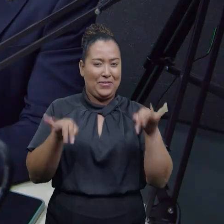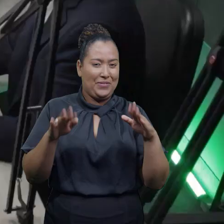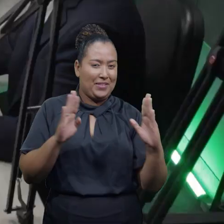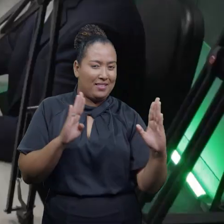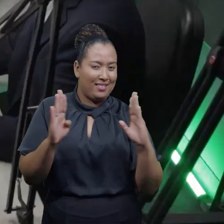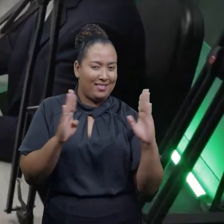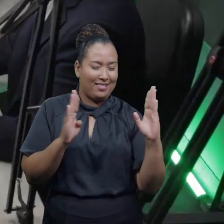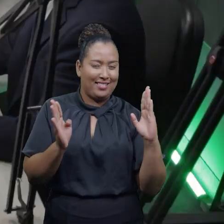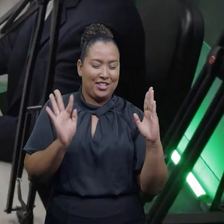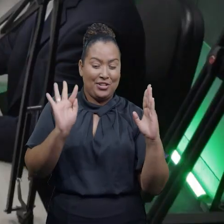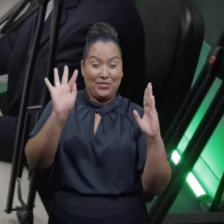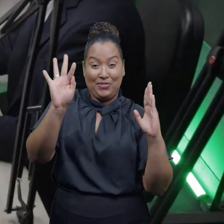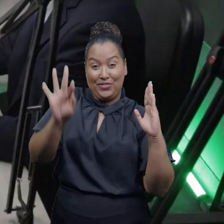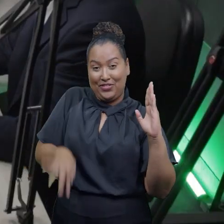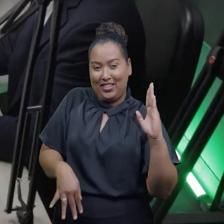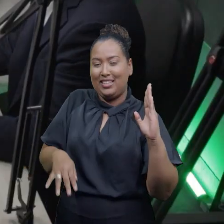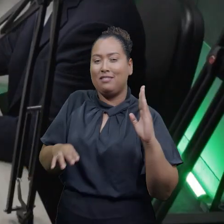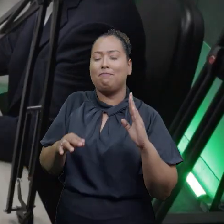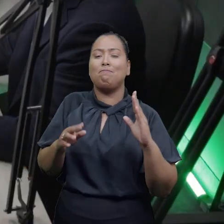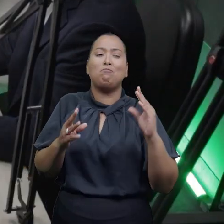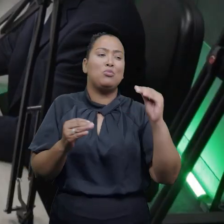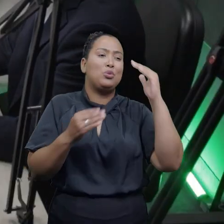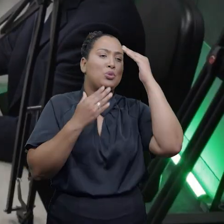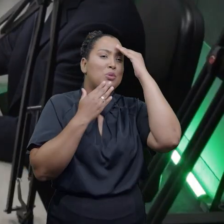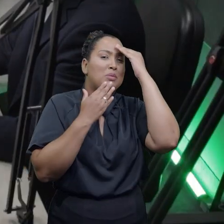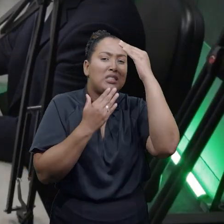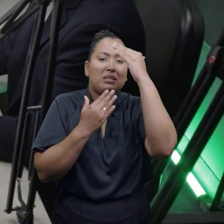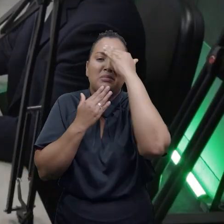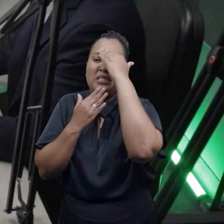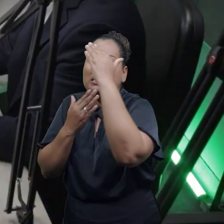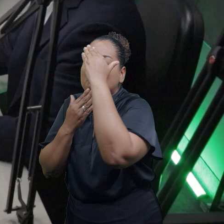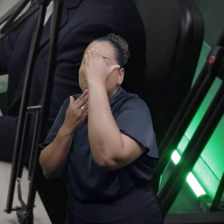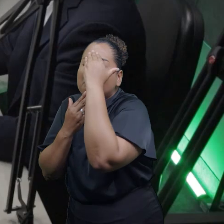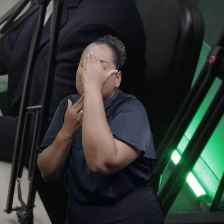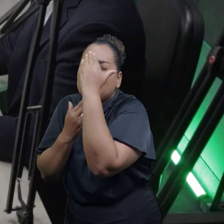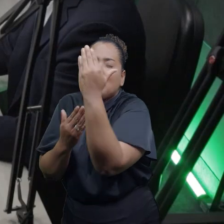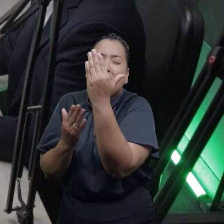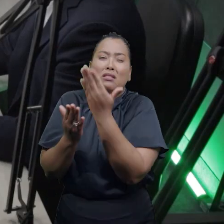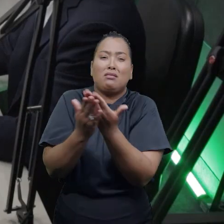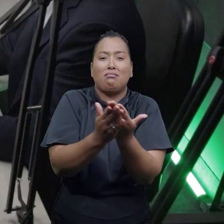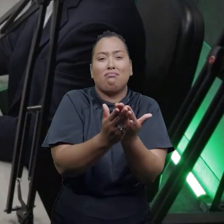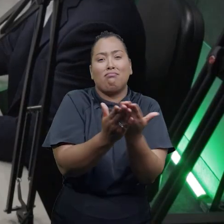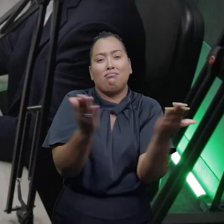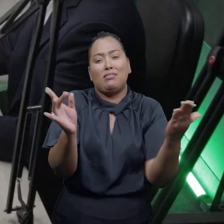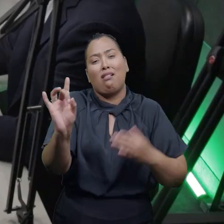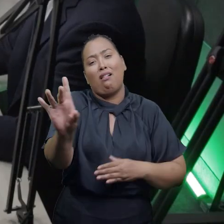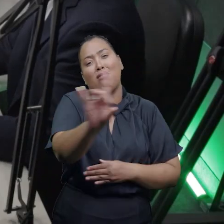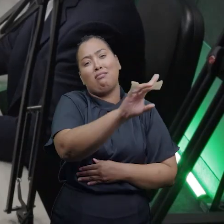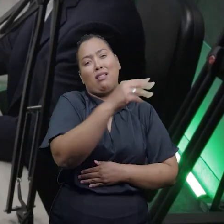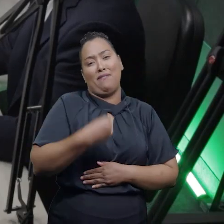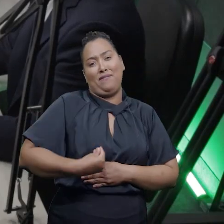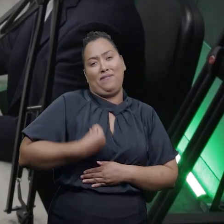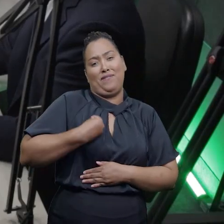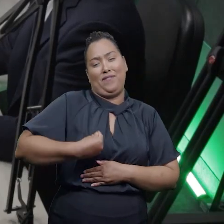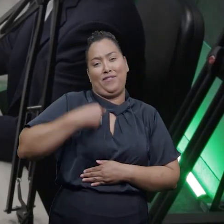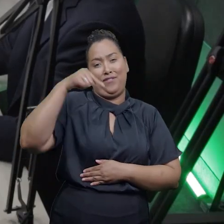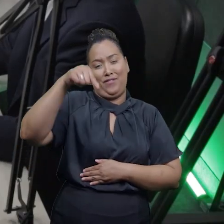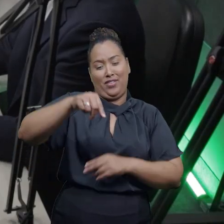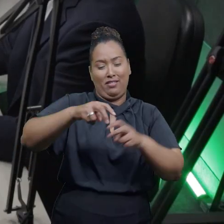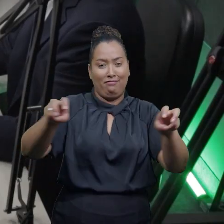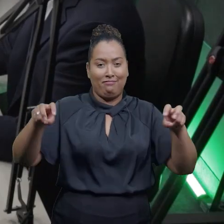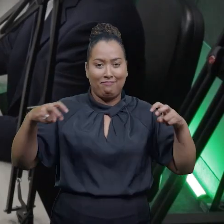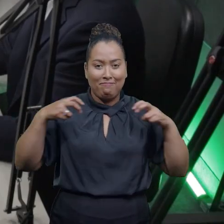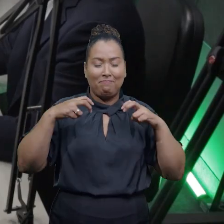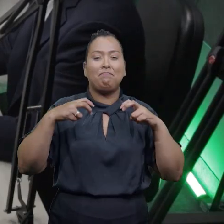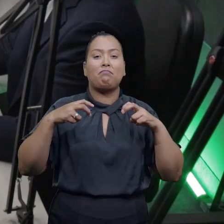chegando aqui agora ao final já da nossa conversa. Eu quero agradecer imensamente a presença de cada um de